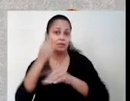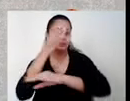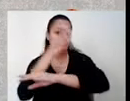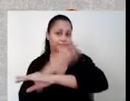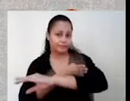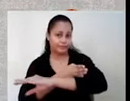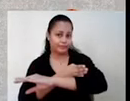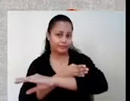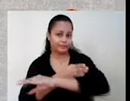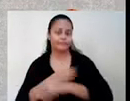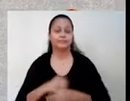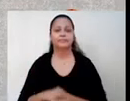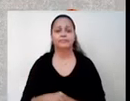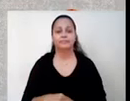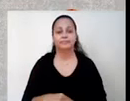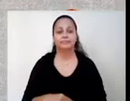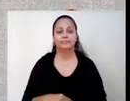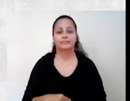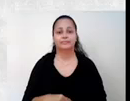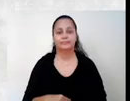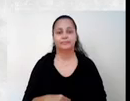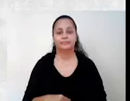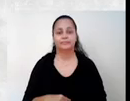Média. Vamos lá?